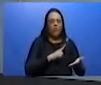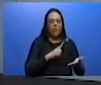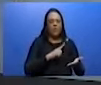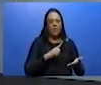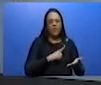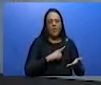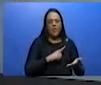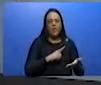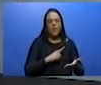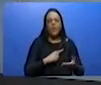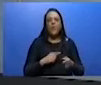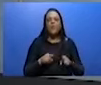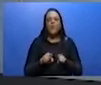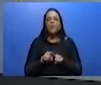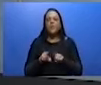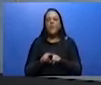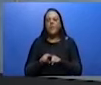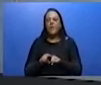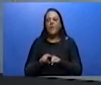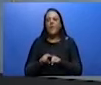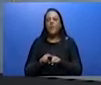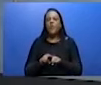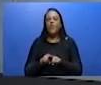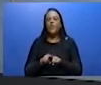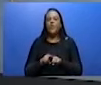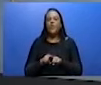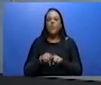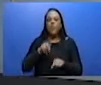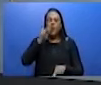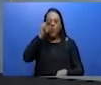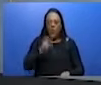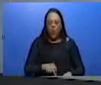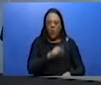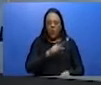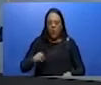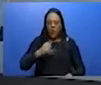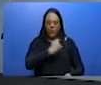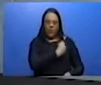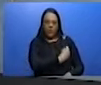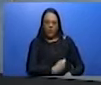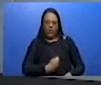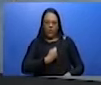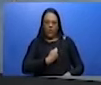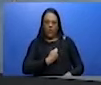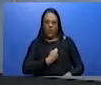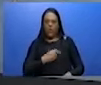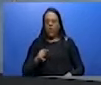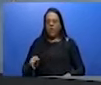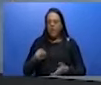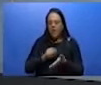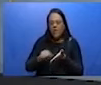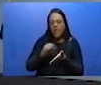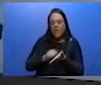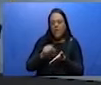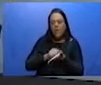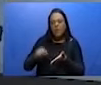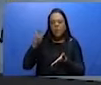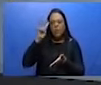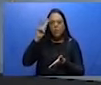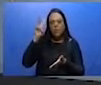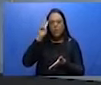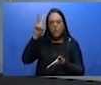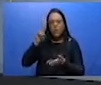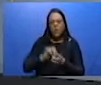os jesuítas, os religiosos que vinham, eles escreviam como que era, como que